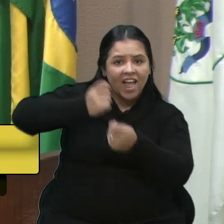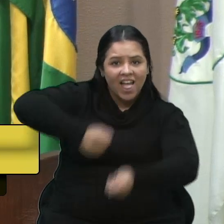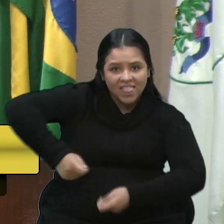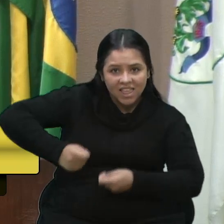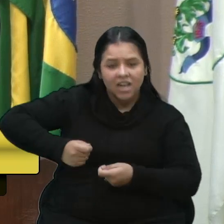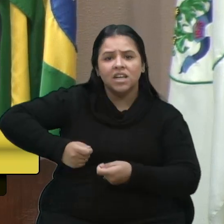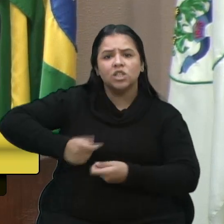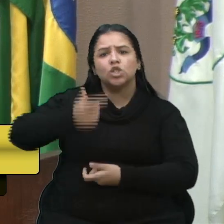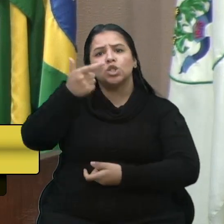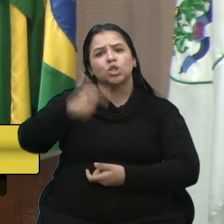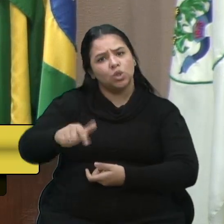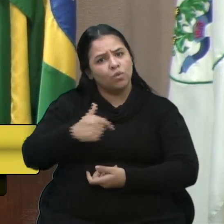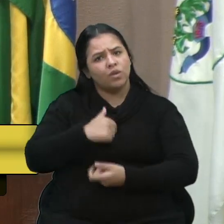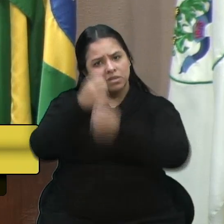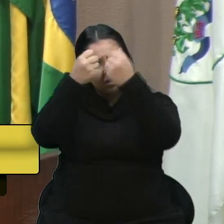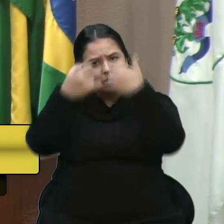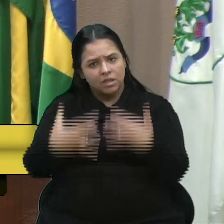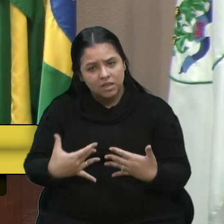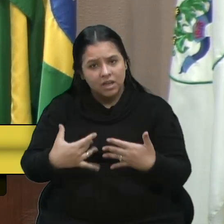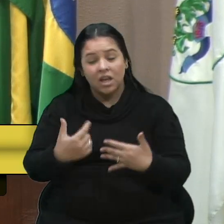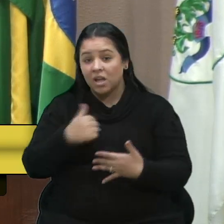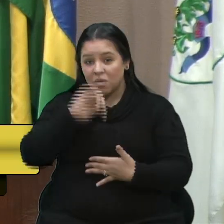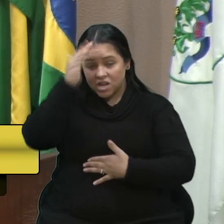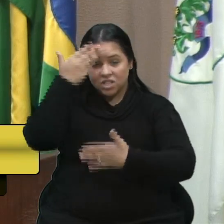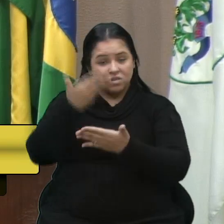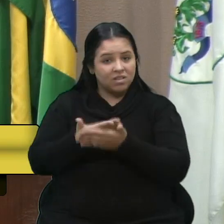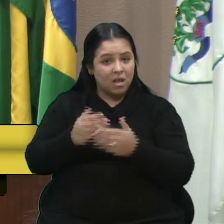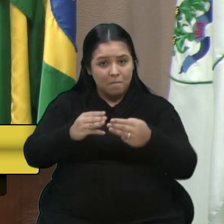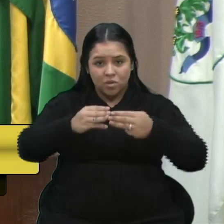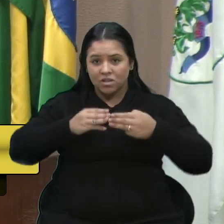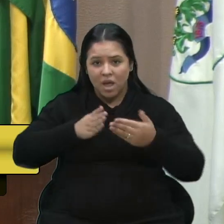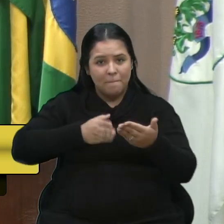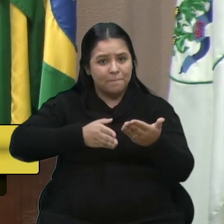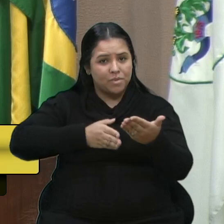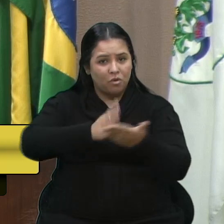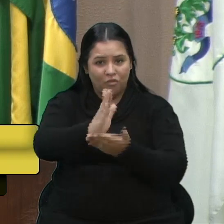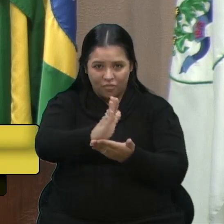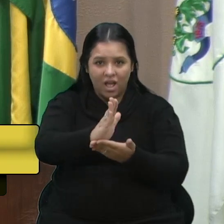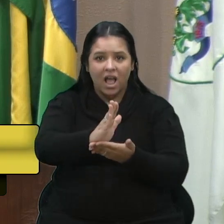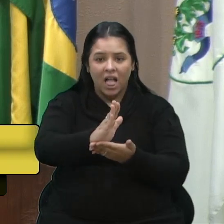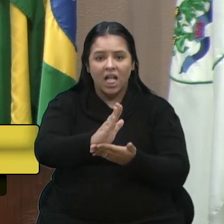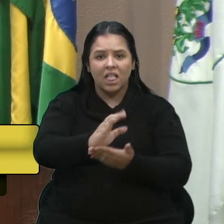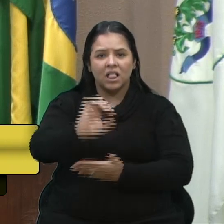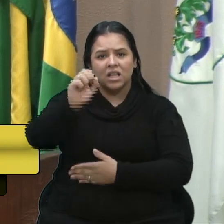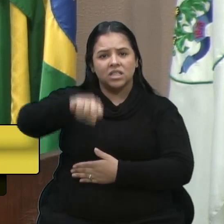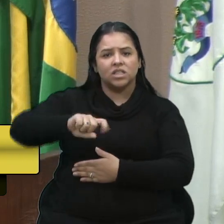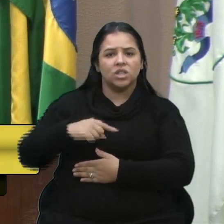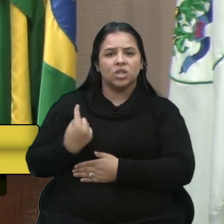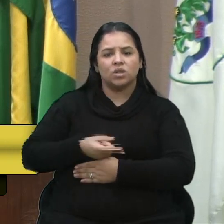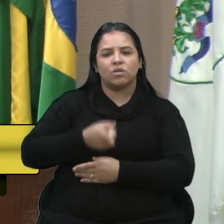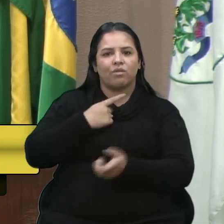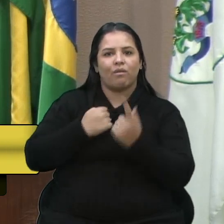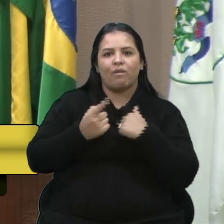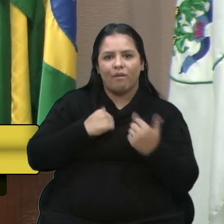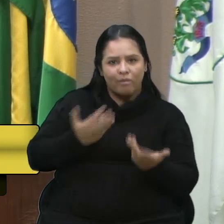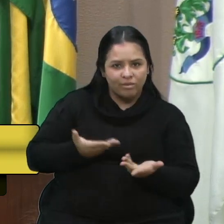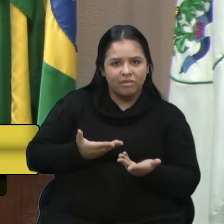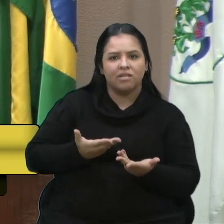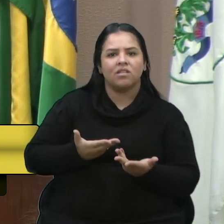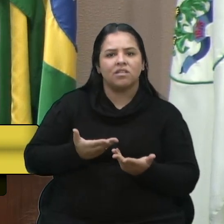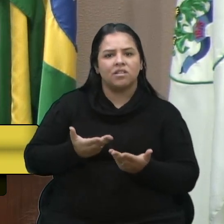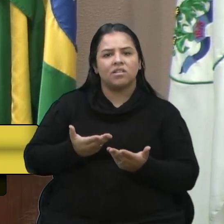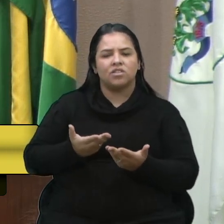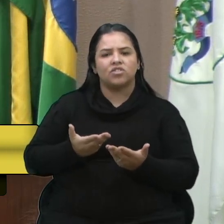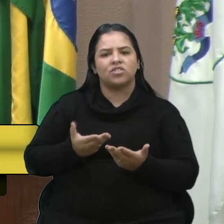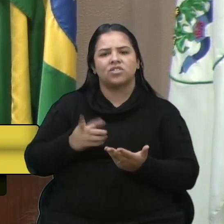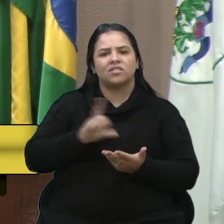aqui mais uma vez eu volto. Tenho certeza que essa moção vai ser aprovada, tenho certeza que a gente gosta de vender para o nosso público que a gente